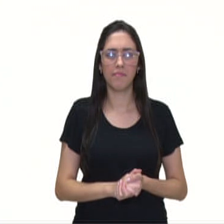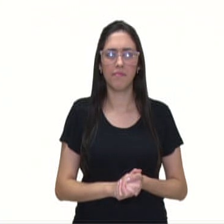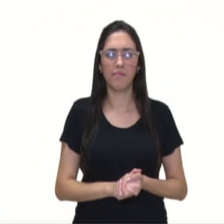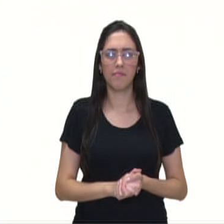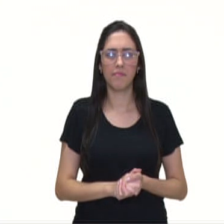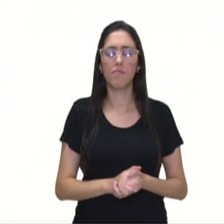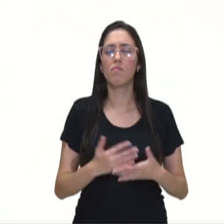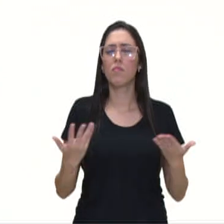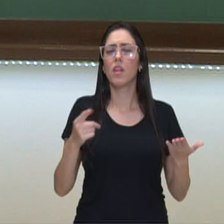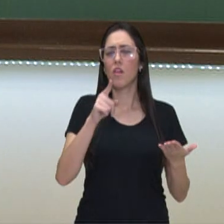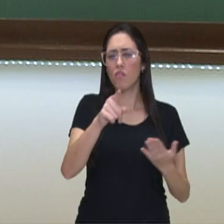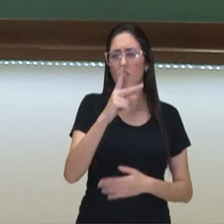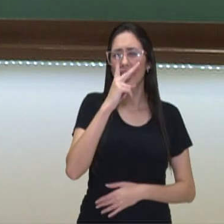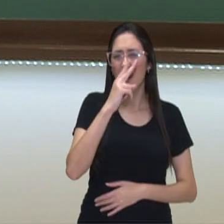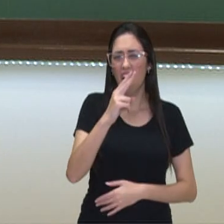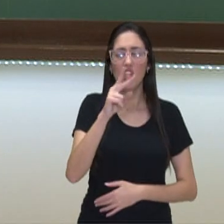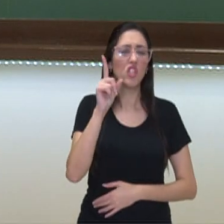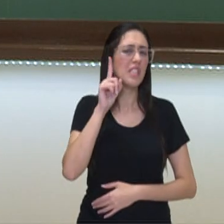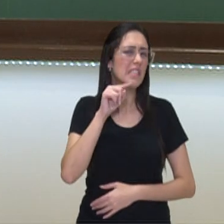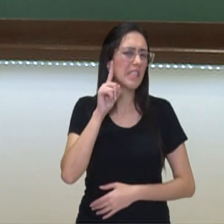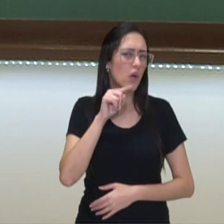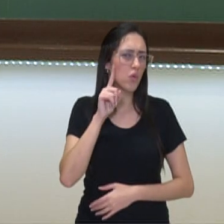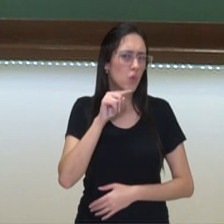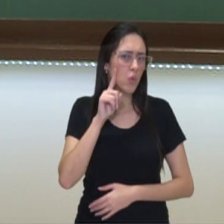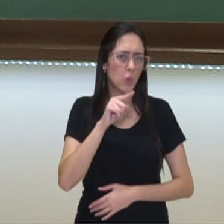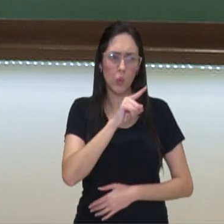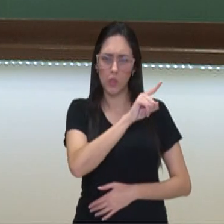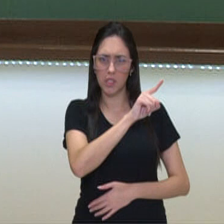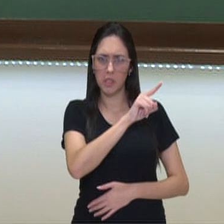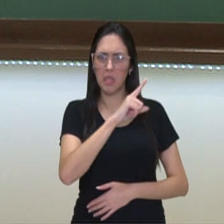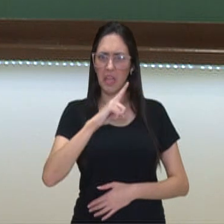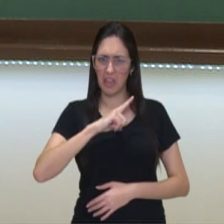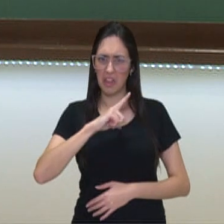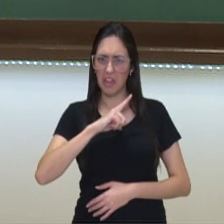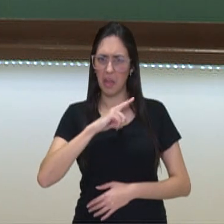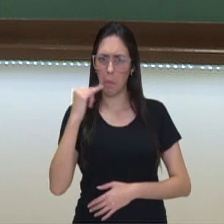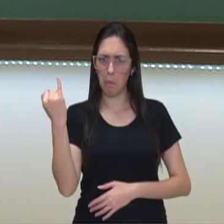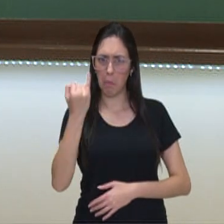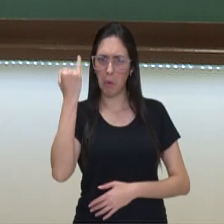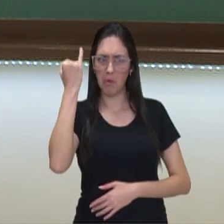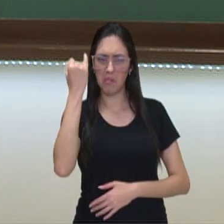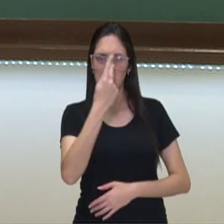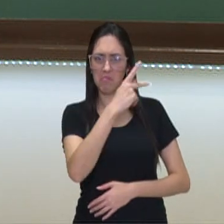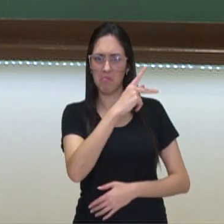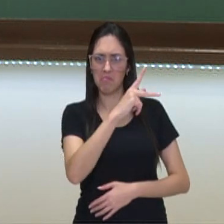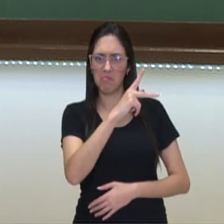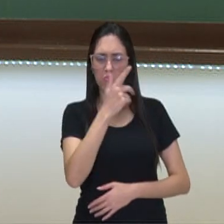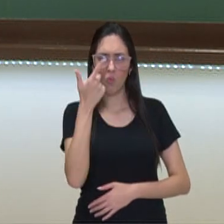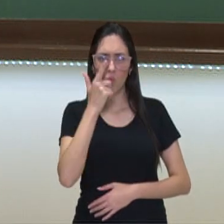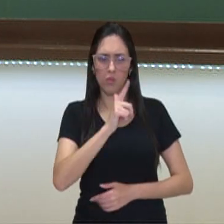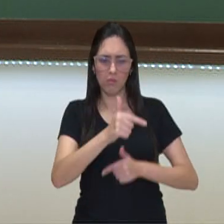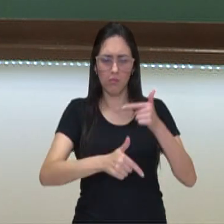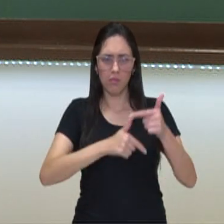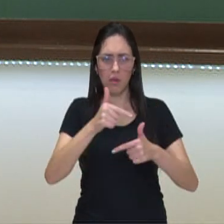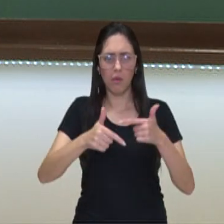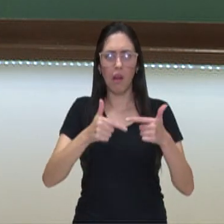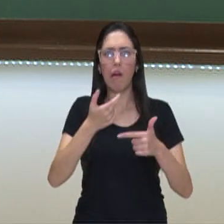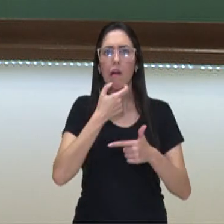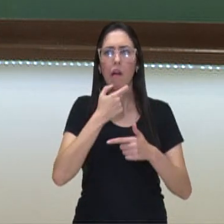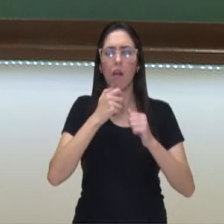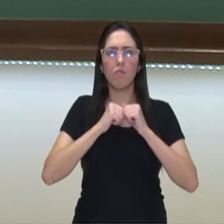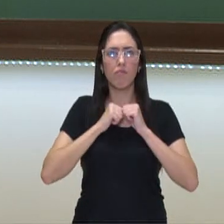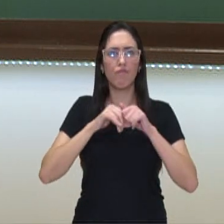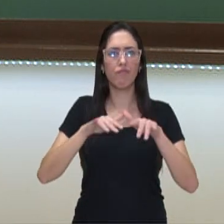not? Você acha que os Estados Unidos teve alguma importância, alguma relevância nesse processo?